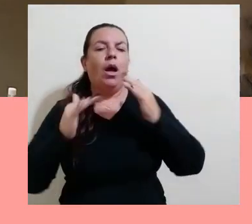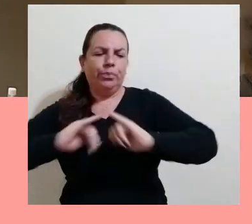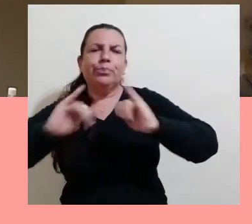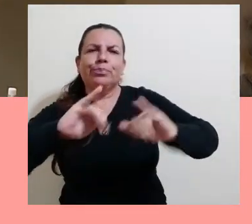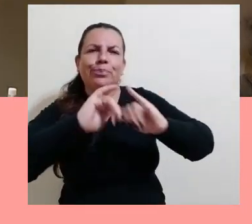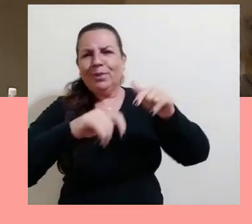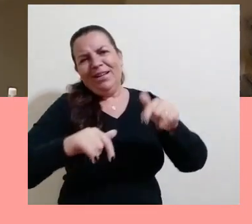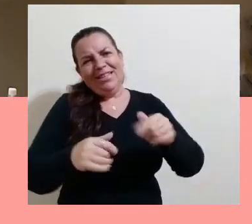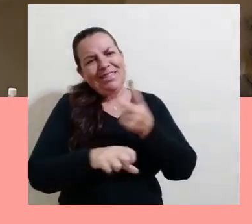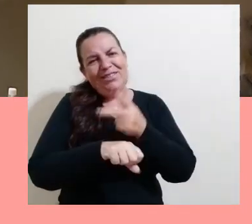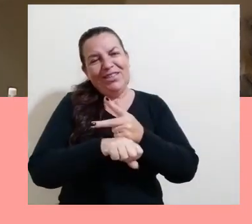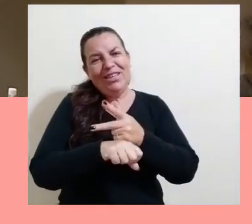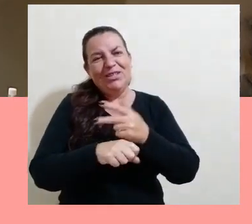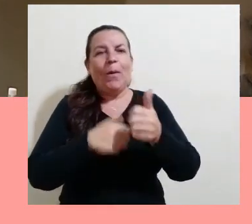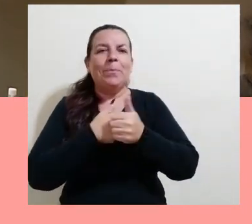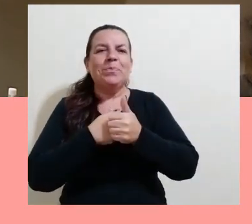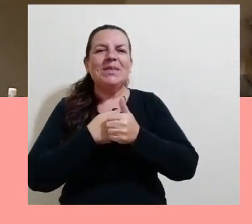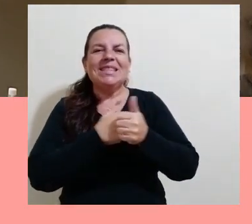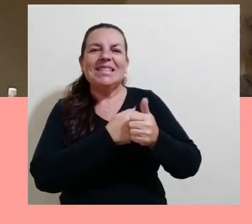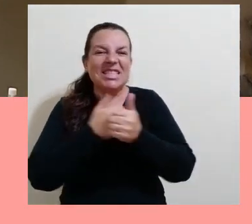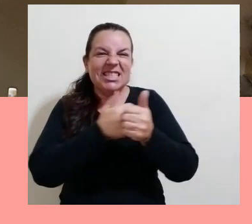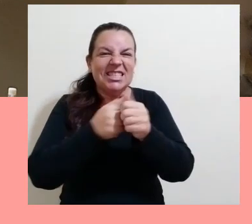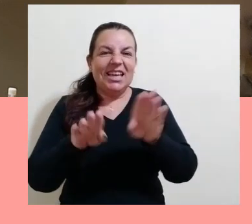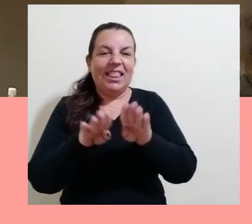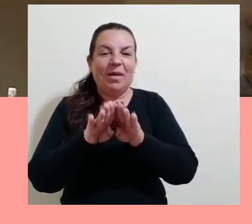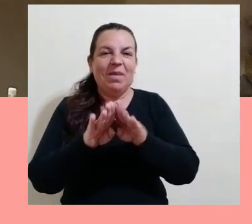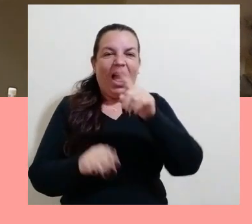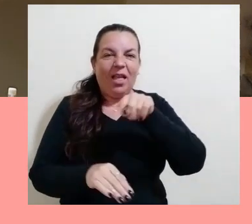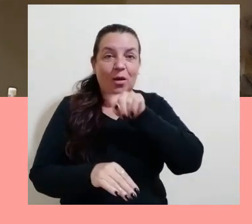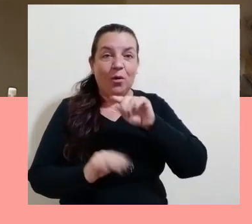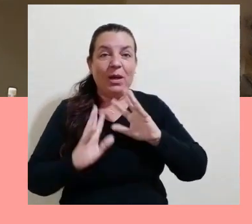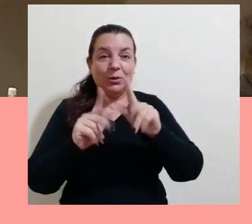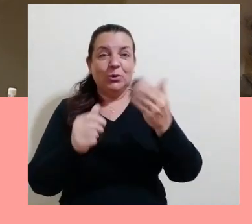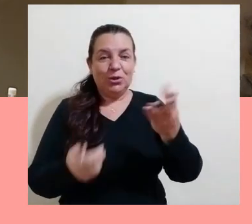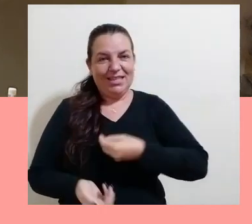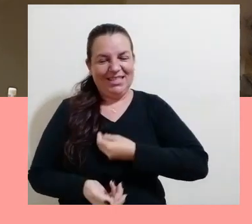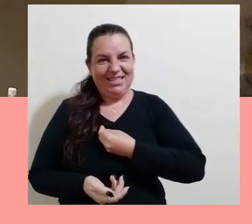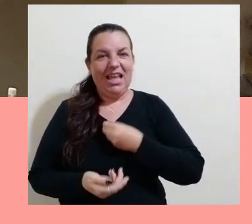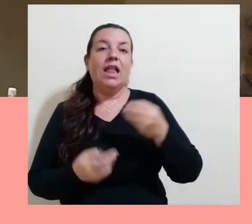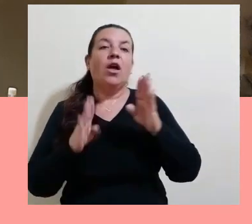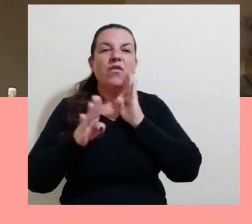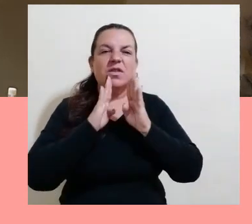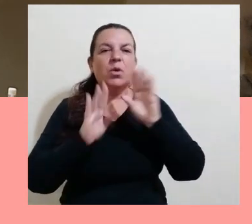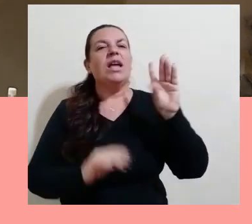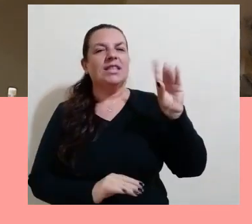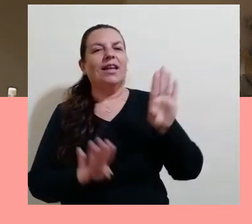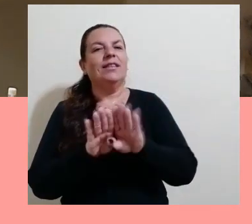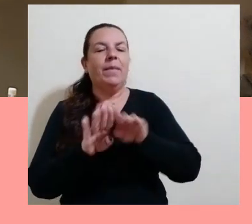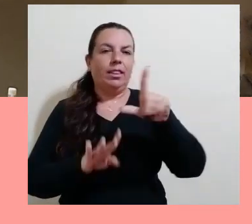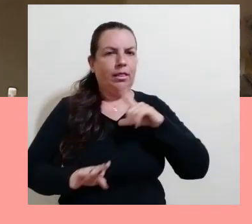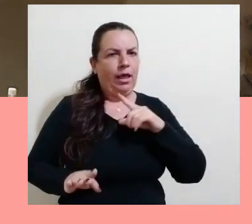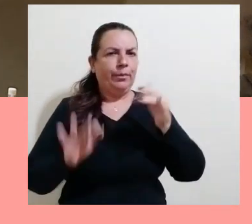compartilha esse vídeo se inscreve no canal do youtube me siga também nas redes sociais arroba tudo existe conecta tanto no facebook e no